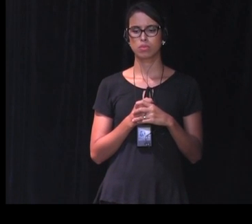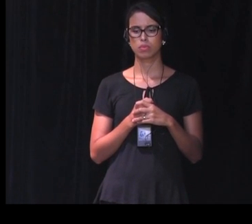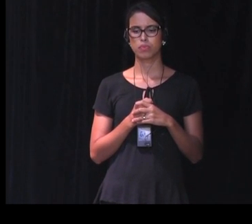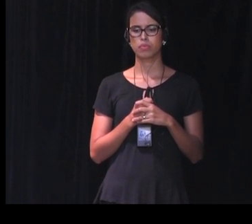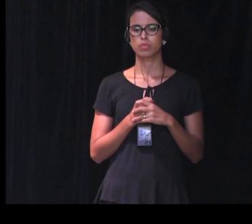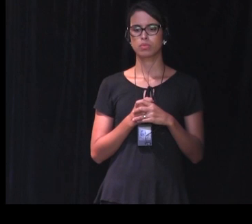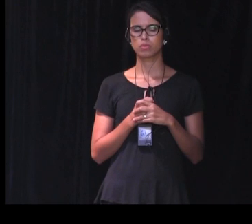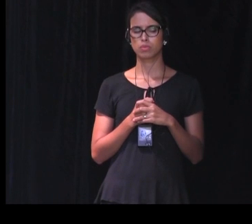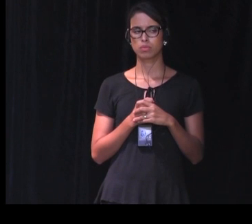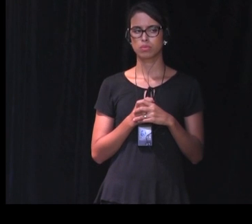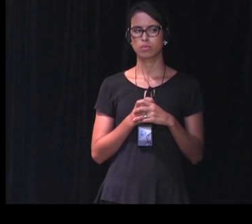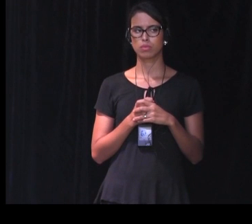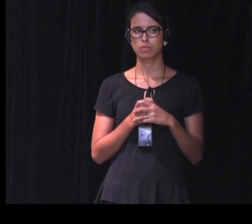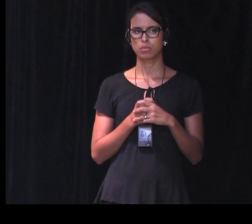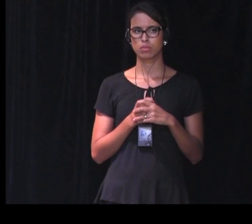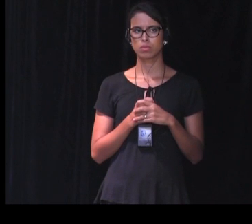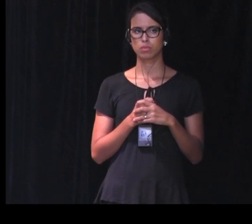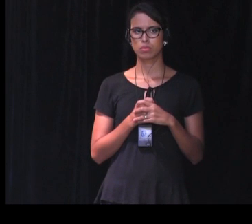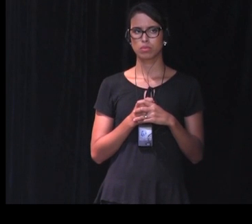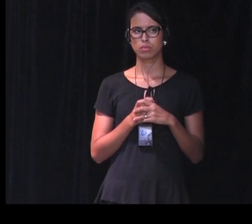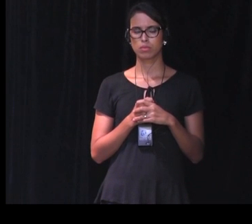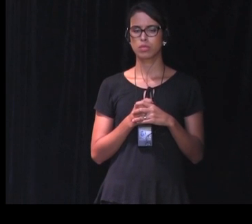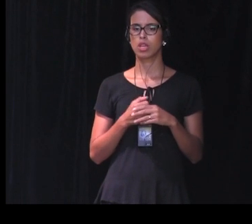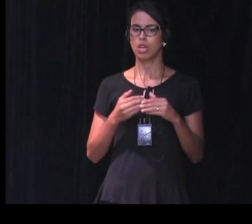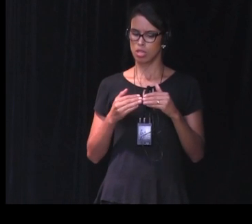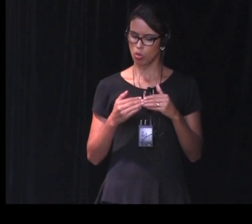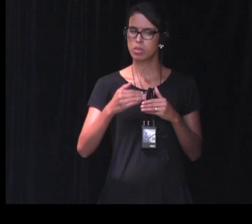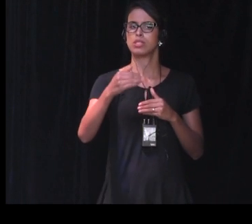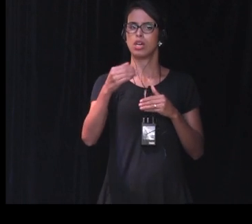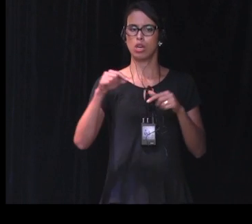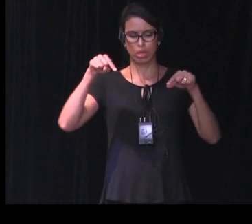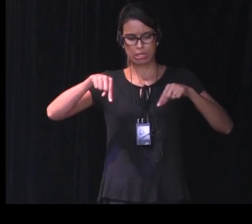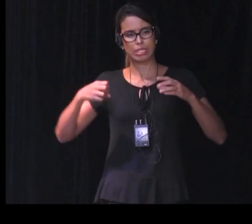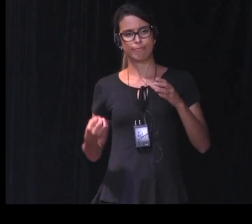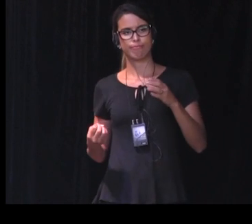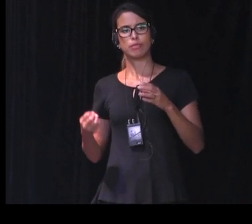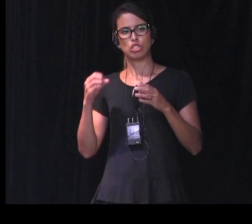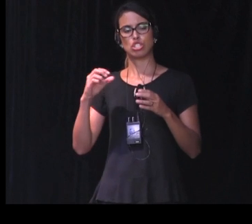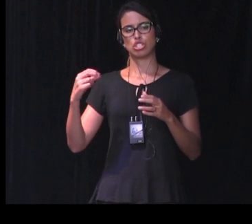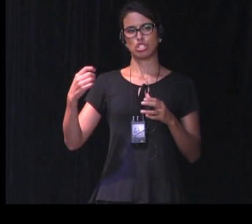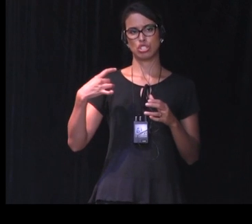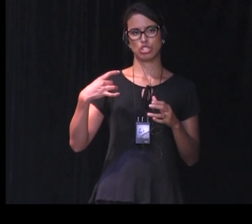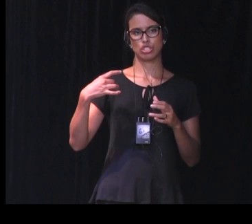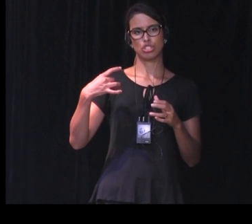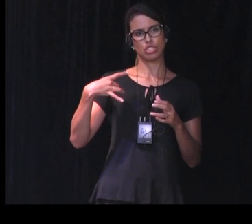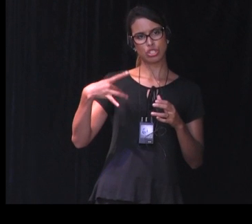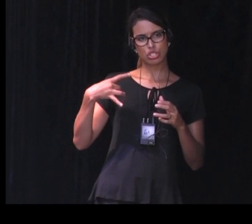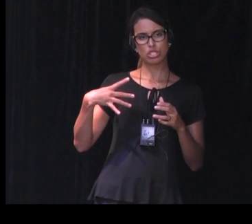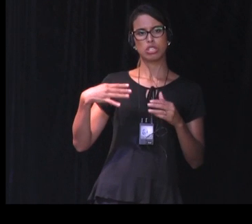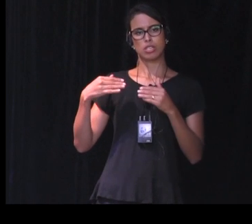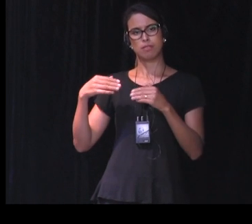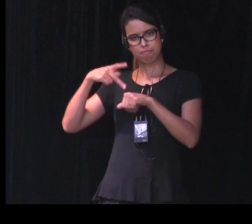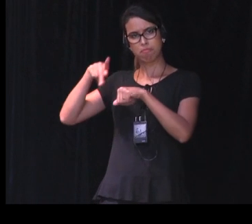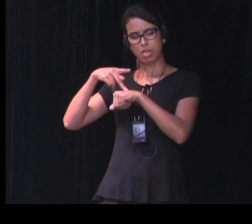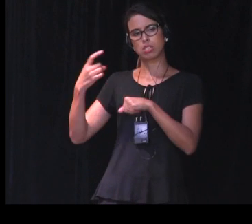nisso que vem da cordilheira estão surgindo nova terra. O